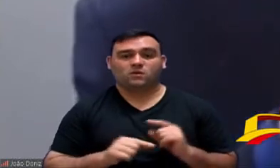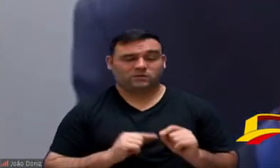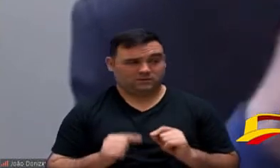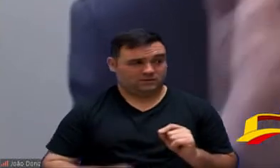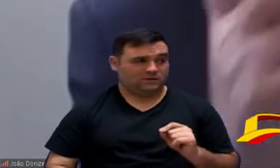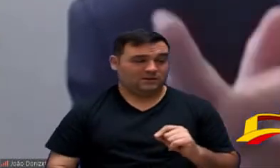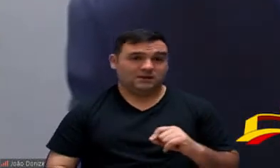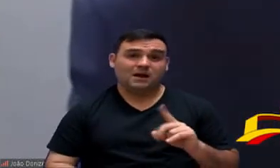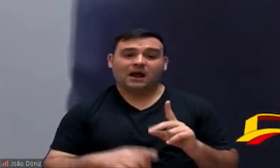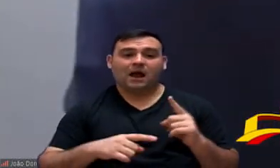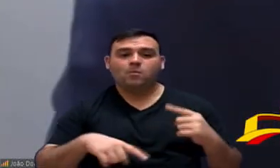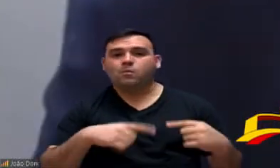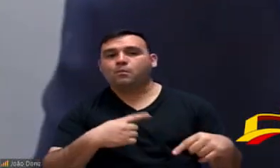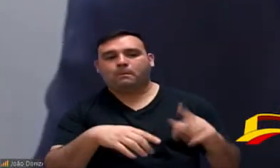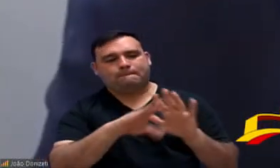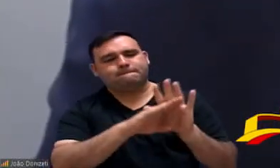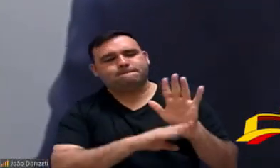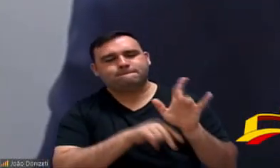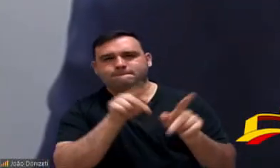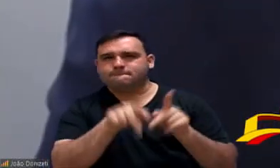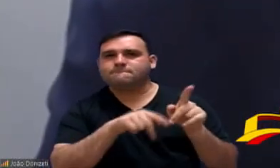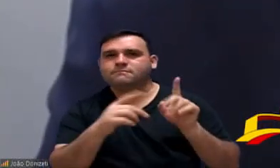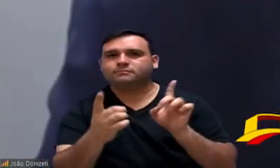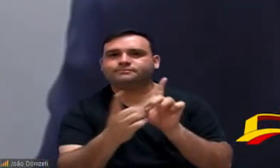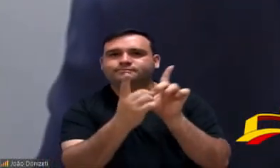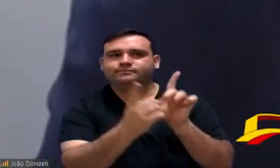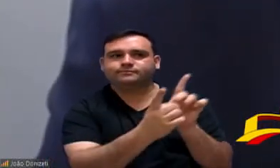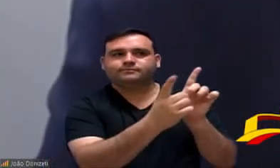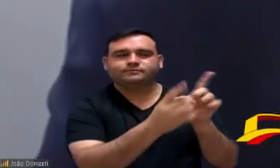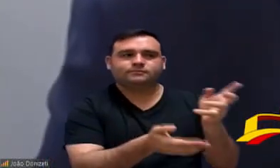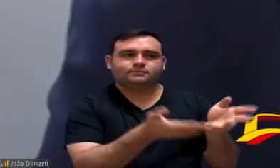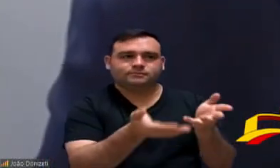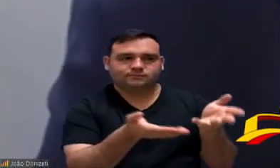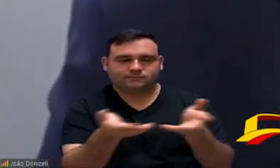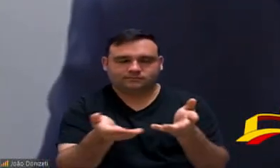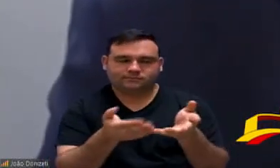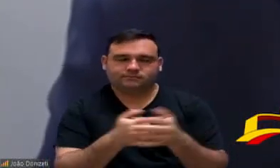a política pública de atendimento